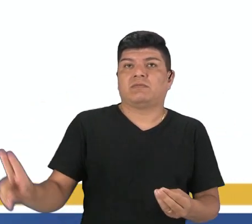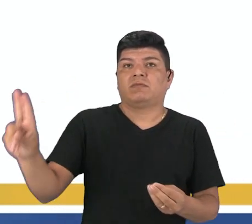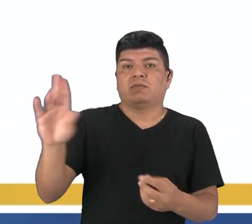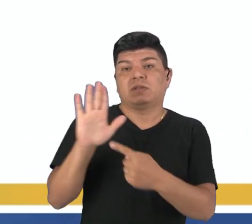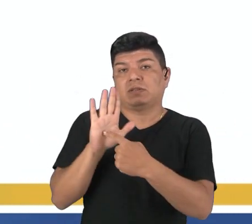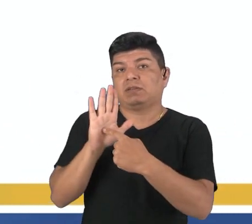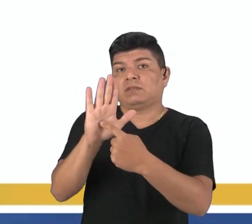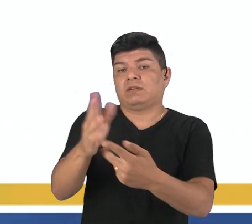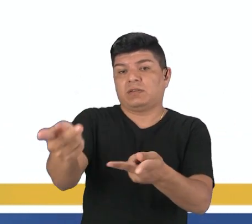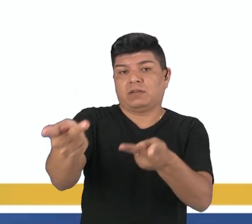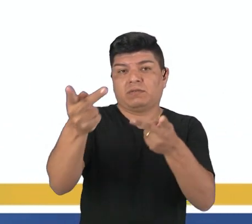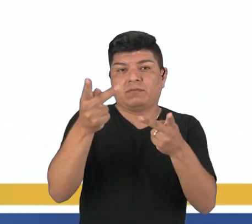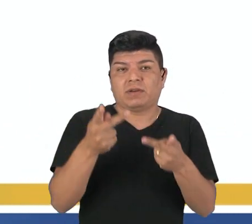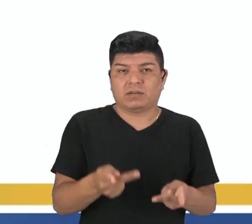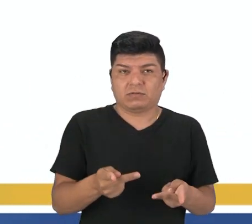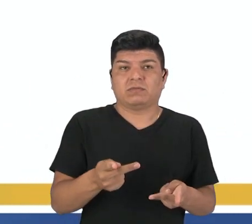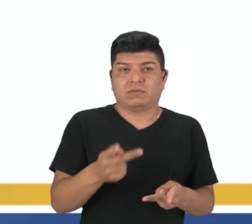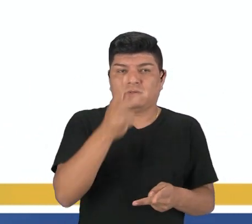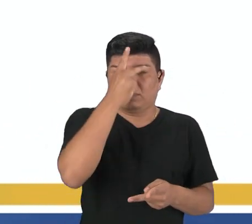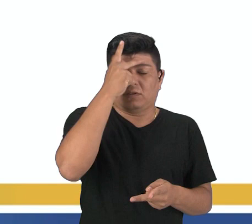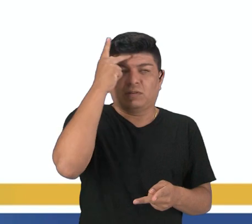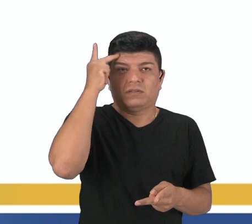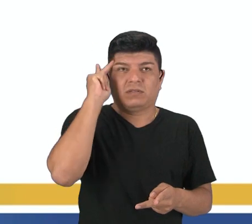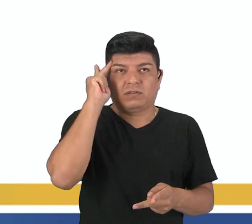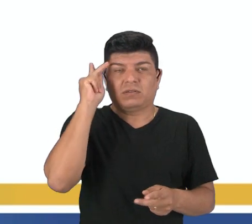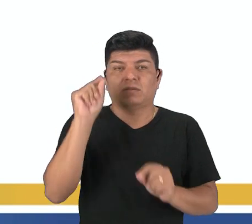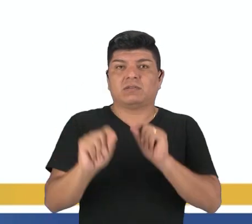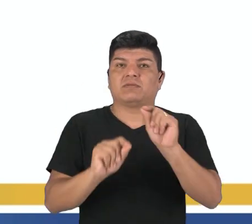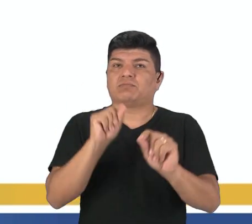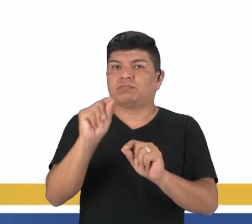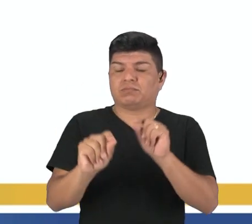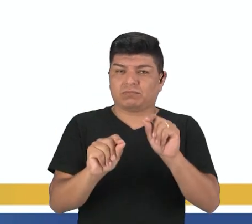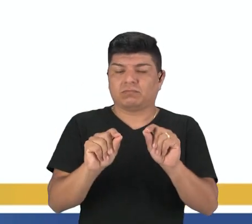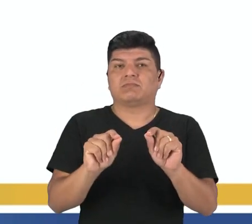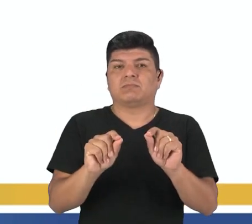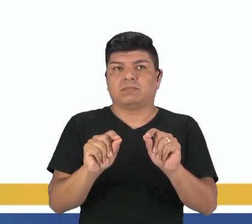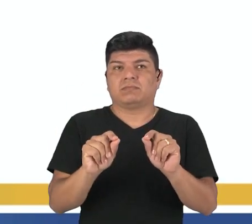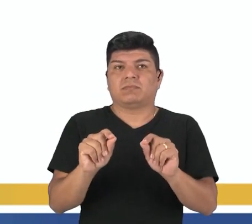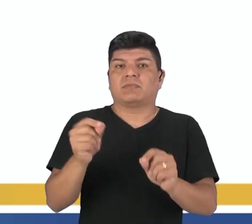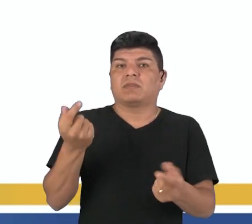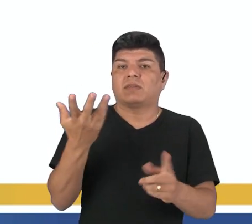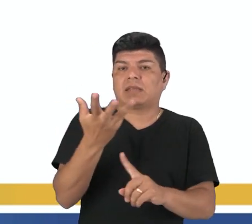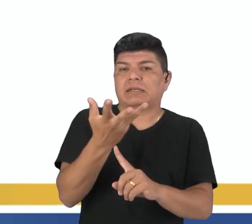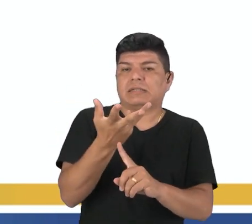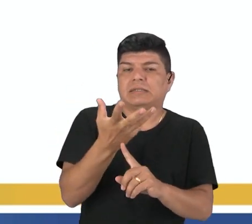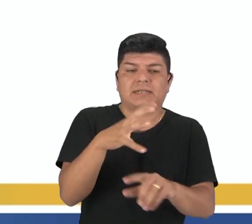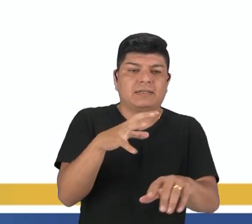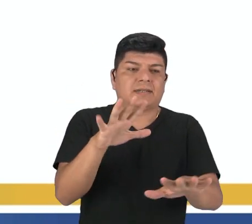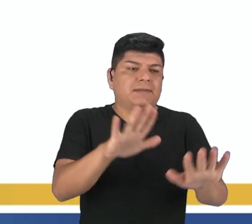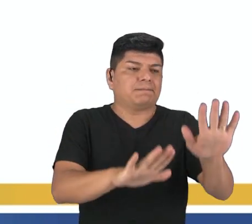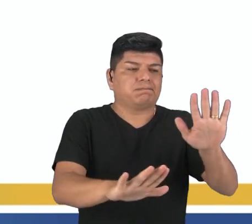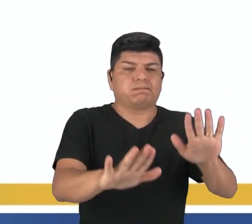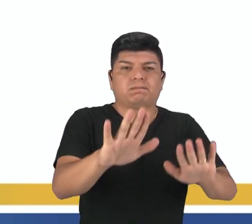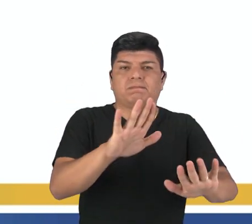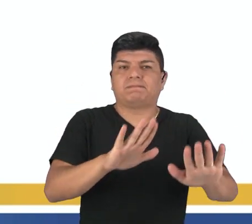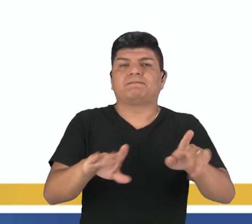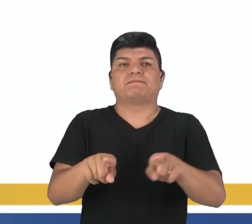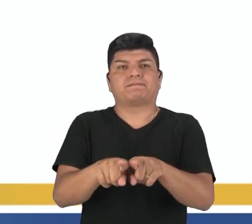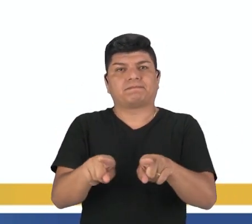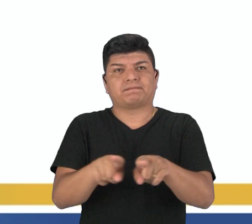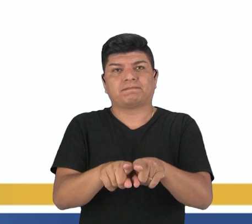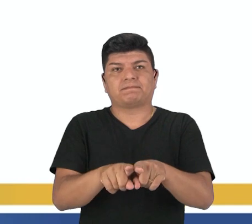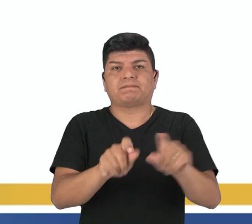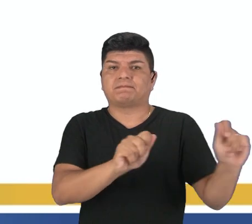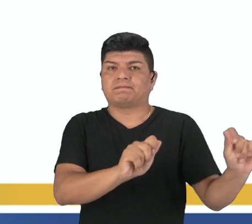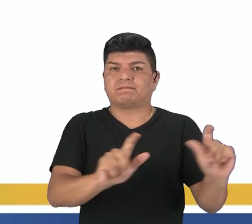ele vai convidando esse espectador a introduzir na sua obra, a sentir a sua obra. Nesse outro